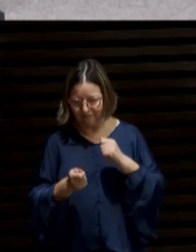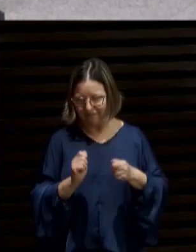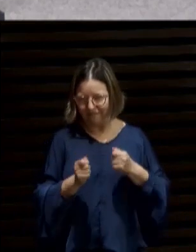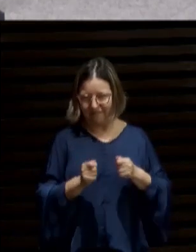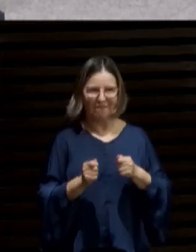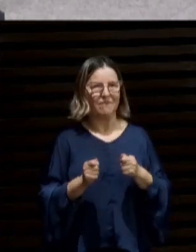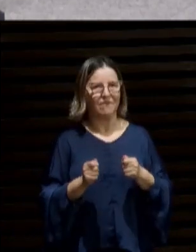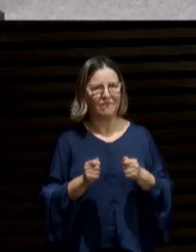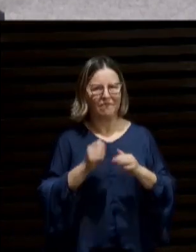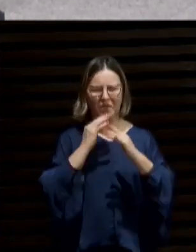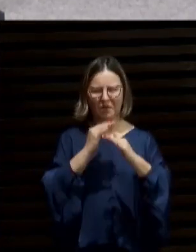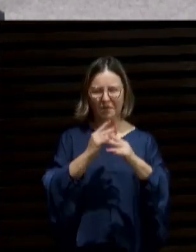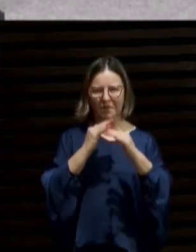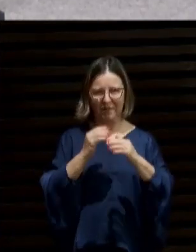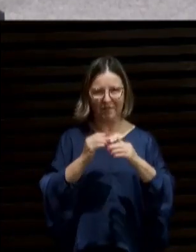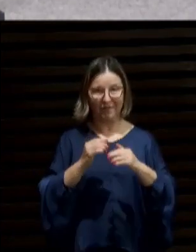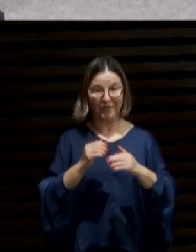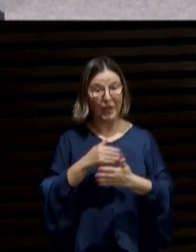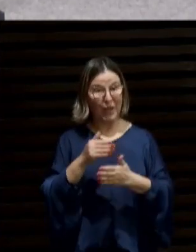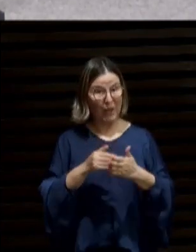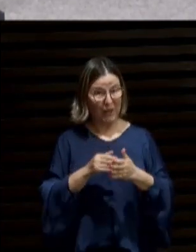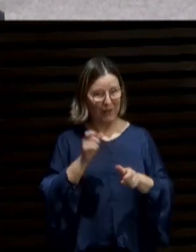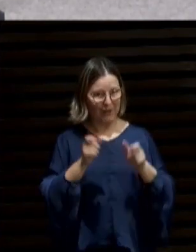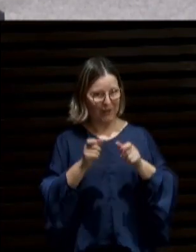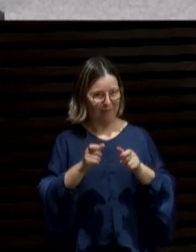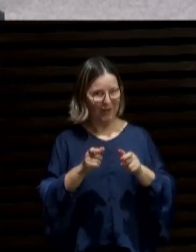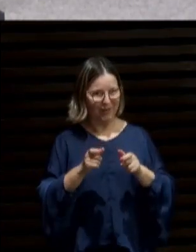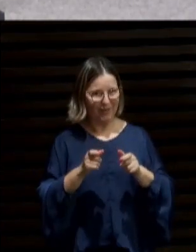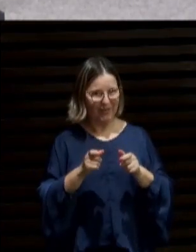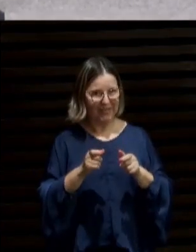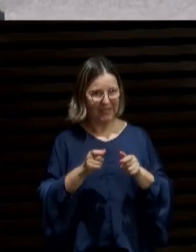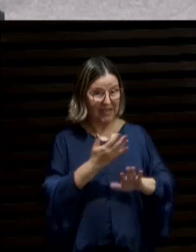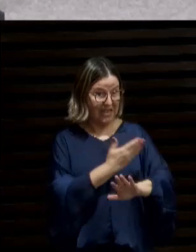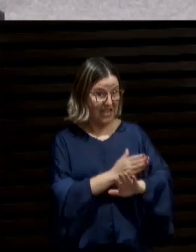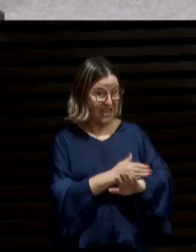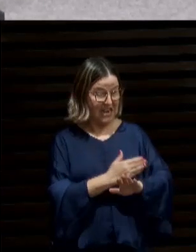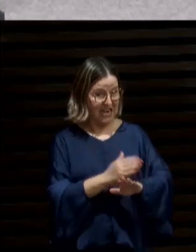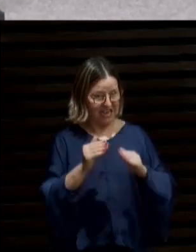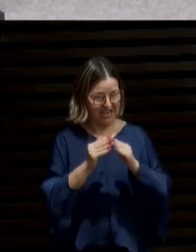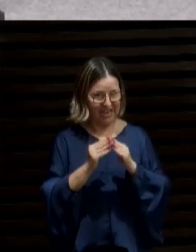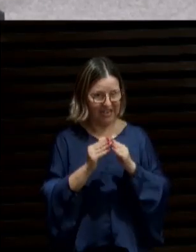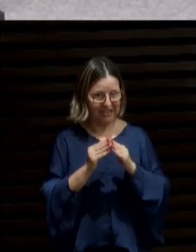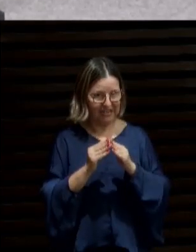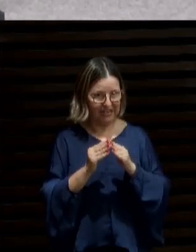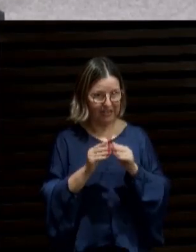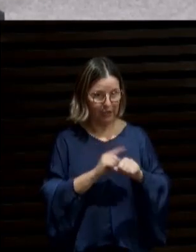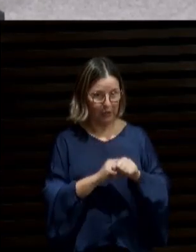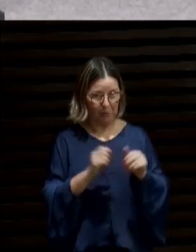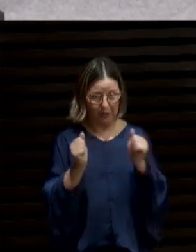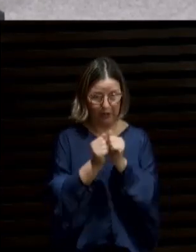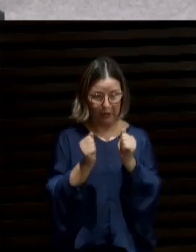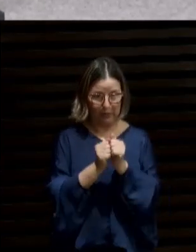Cada um ensaiando lá na sua casa, quando junta, há uma ordem absoluta